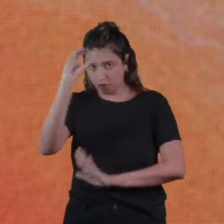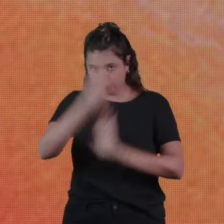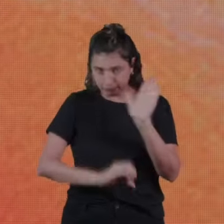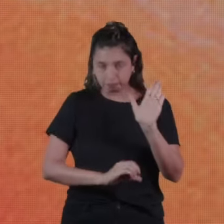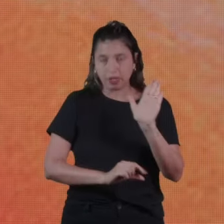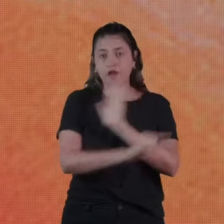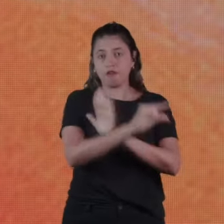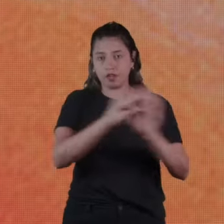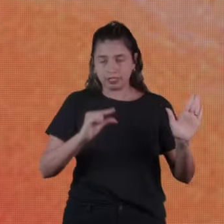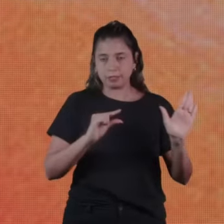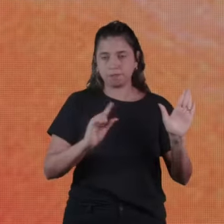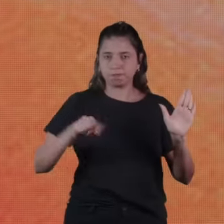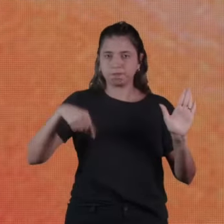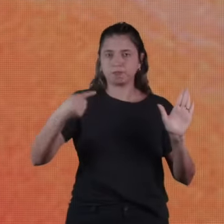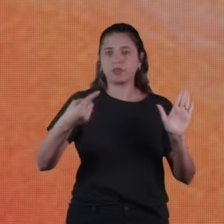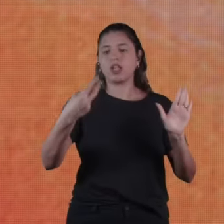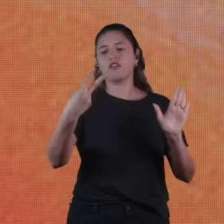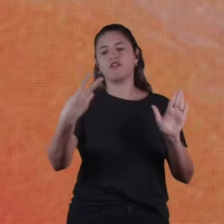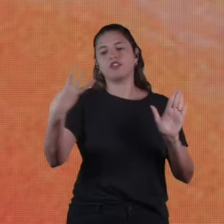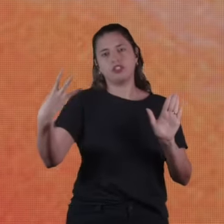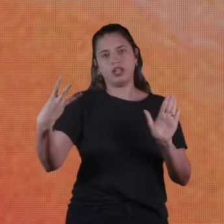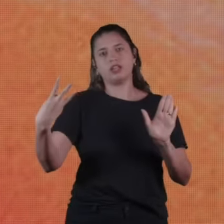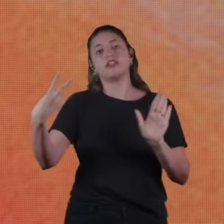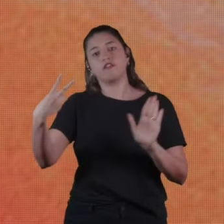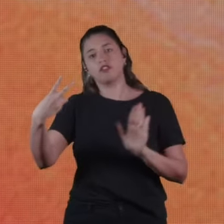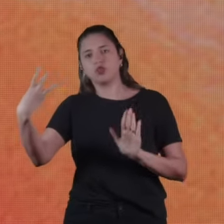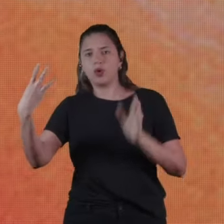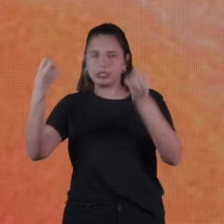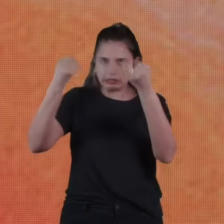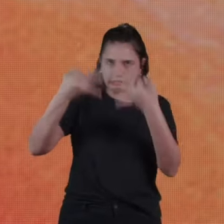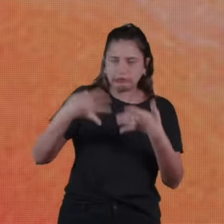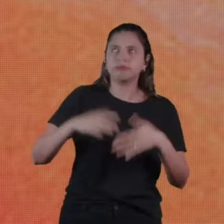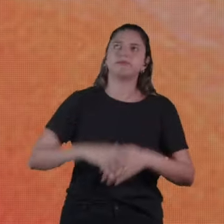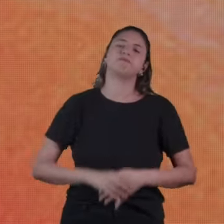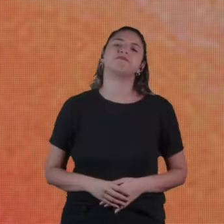versículos adiante, 23 e 24, diz assim: